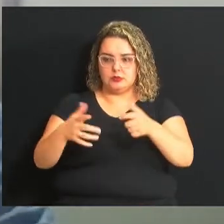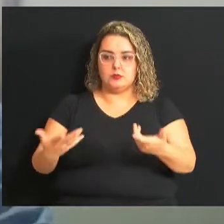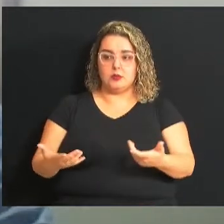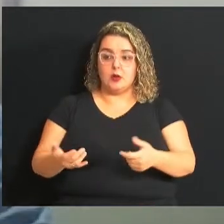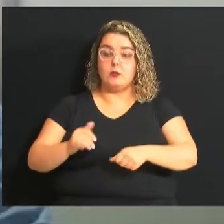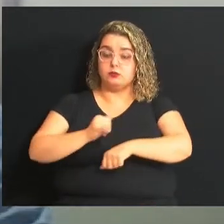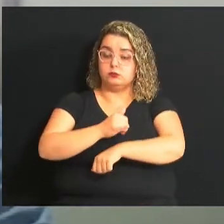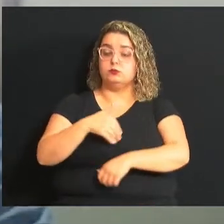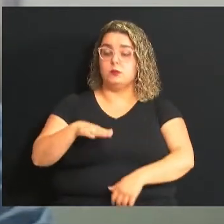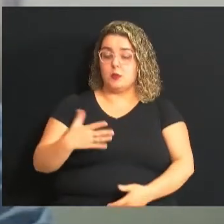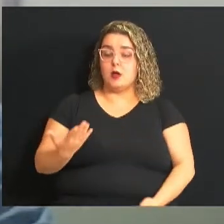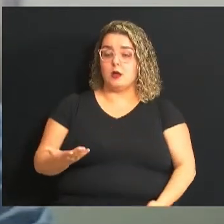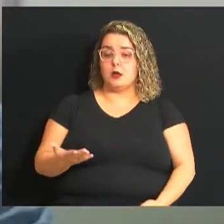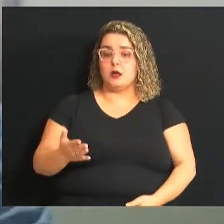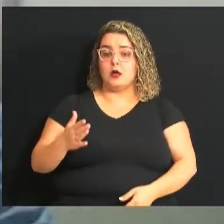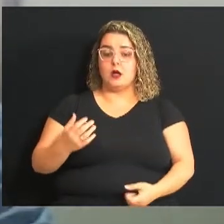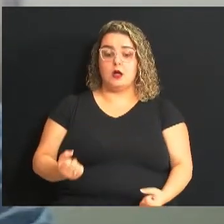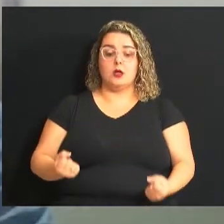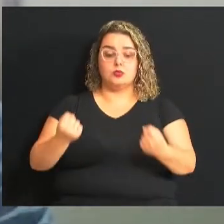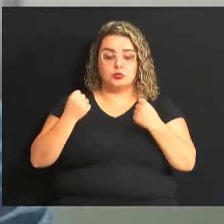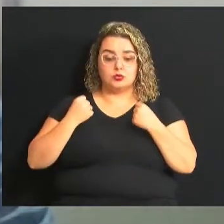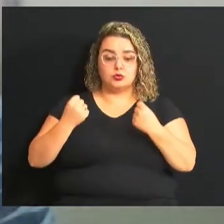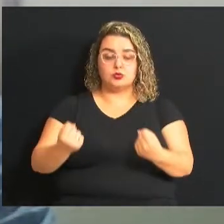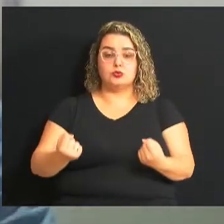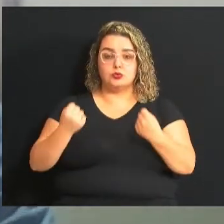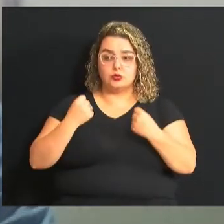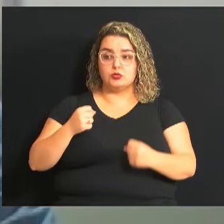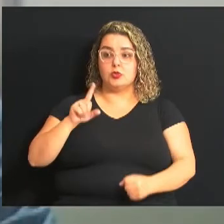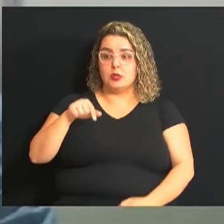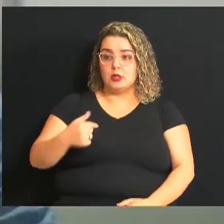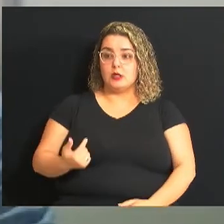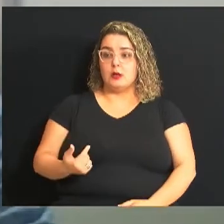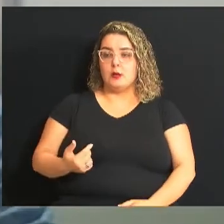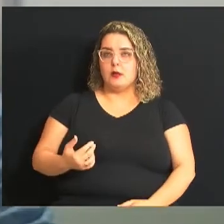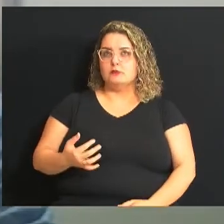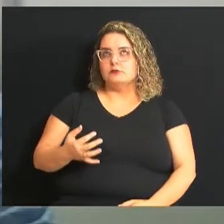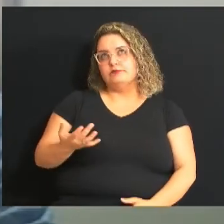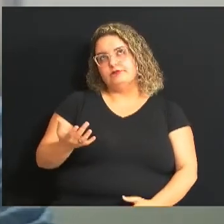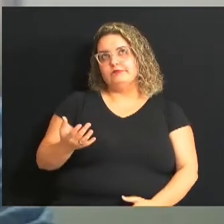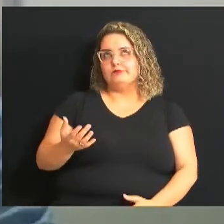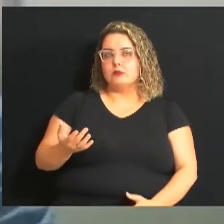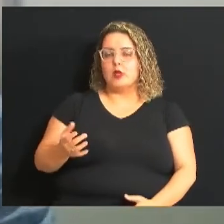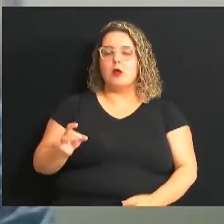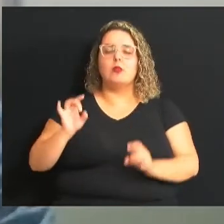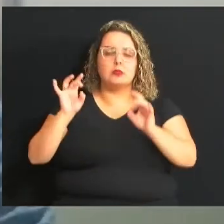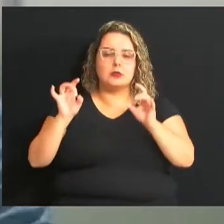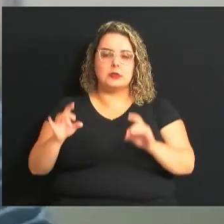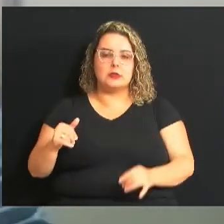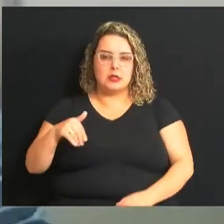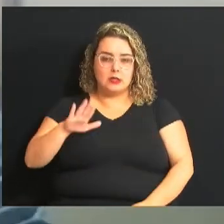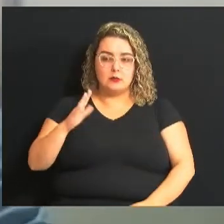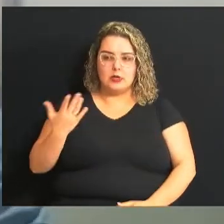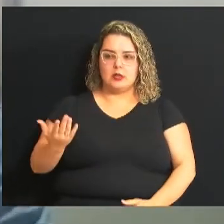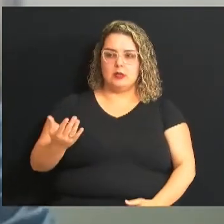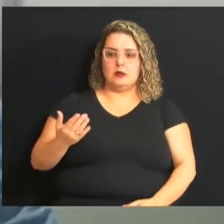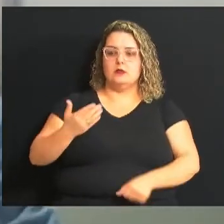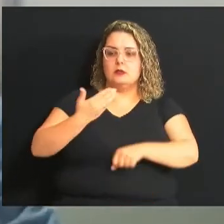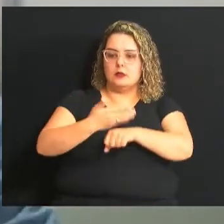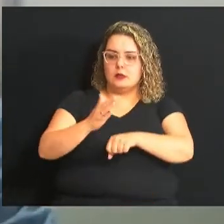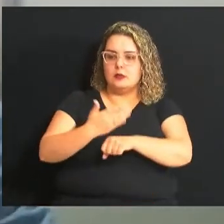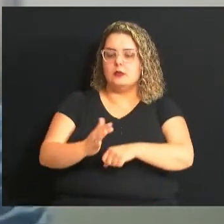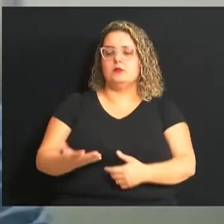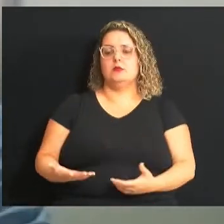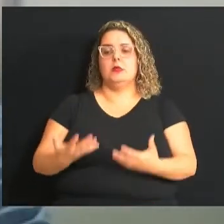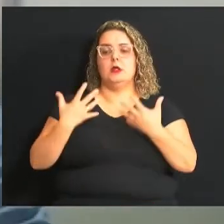peso. A atividade física ela vem como um fator, como se fosse a cereja do bolo. Então, o fato dele praticar mais, a aderência dele com relação